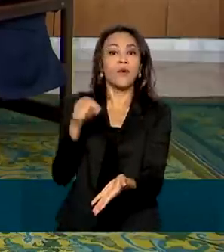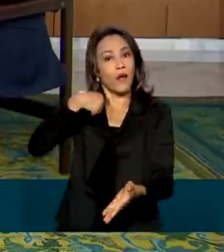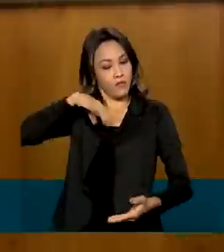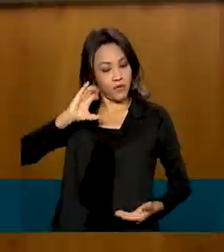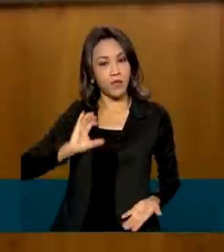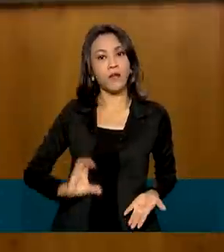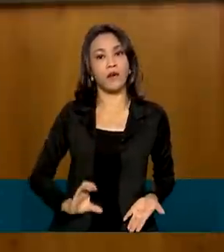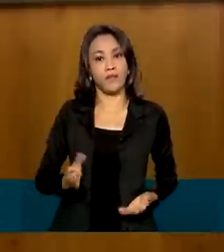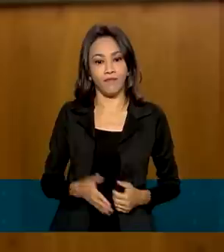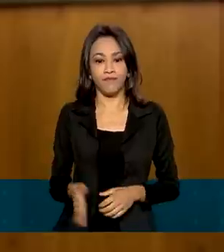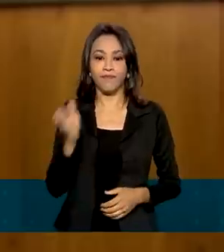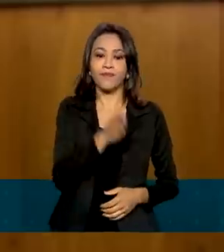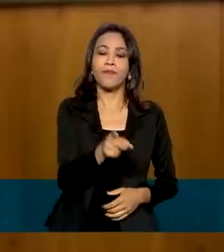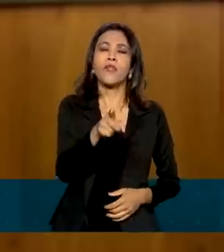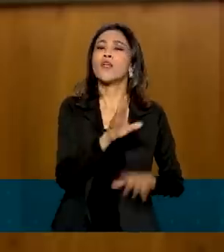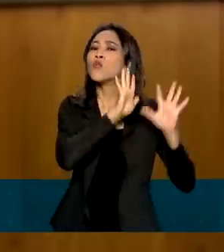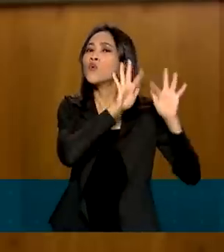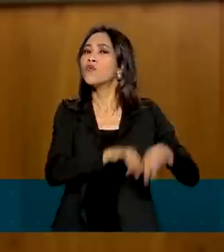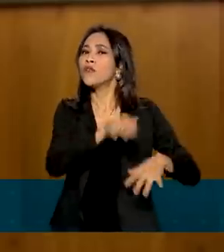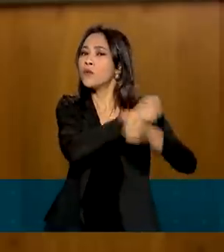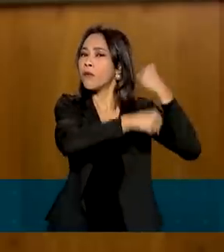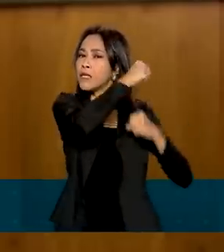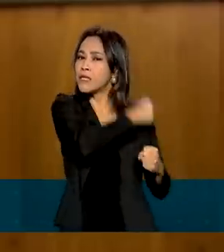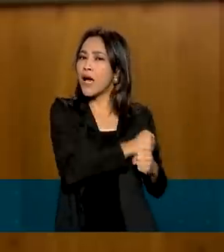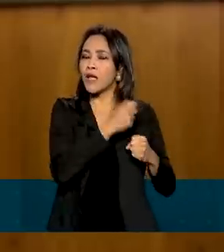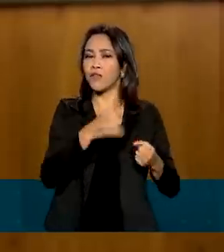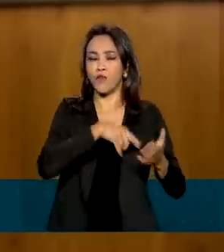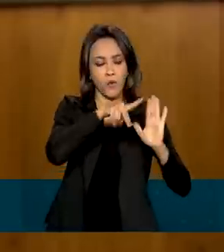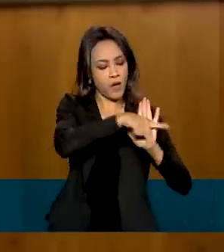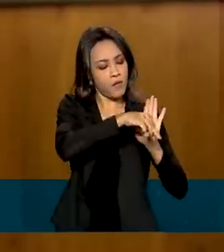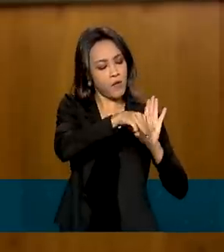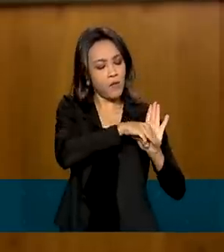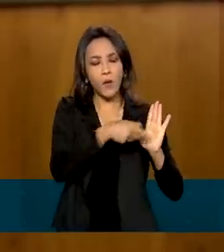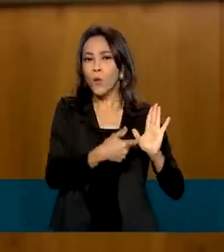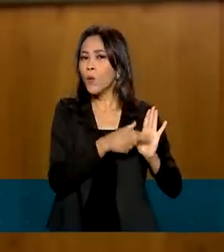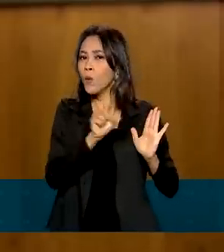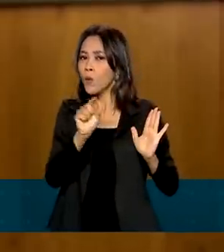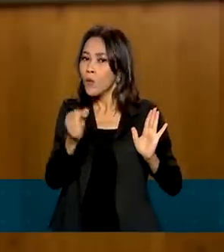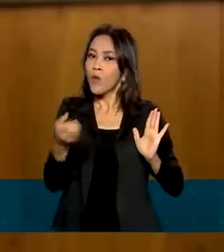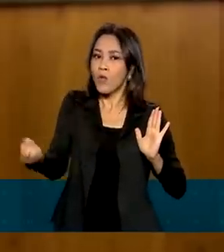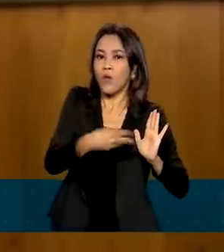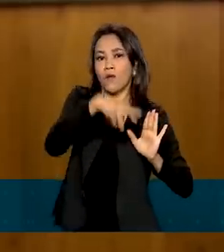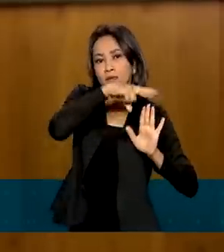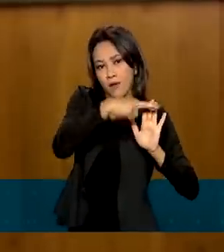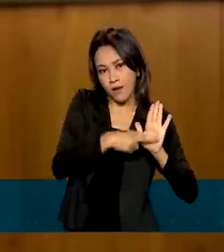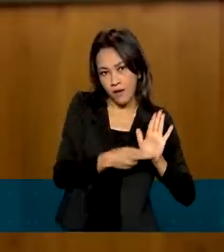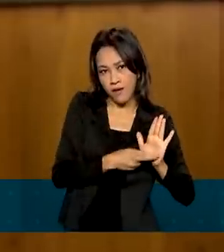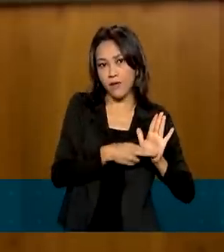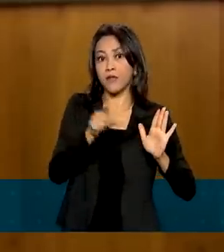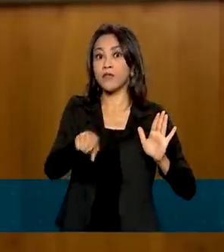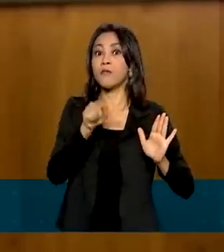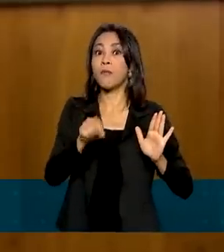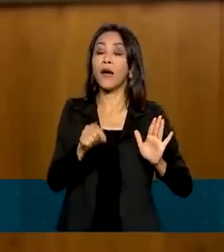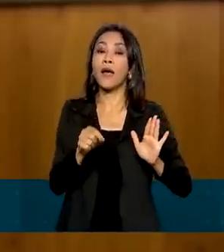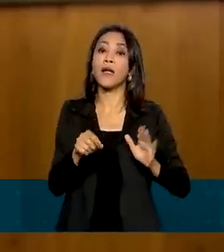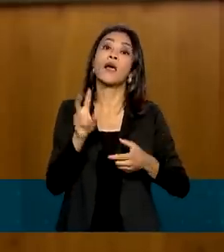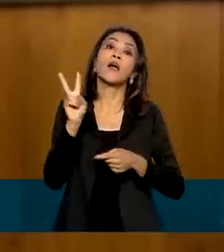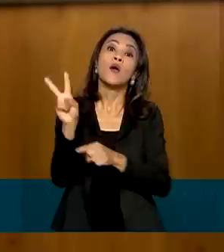cidadão. Presidente, no final do ano passado, foi publicada a medida provisória que estabelece as novas regras para o refinanciamento do